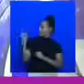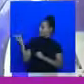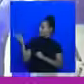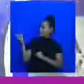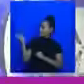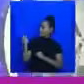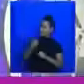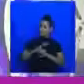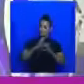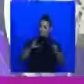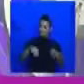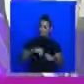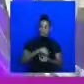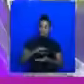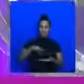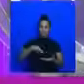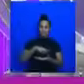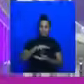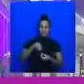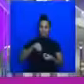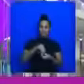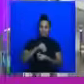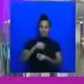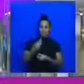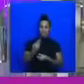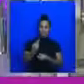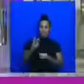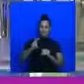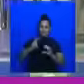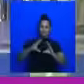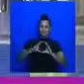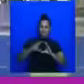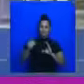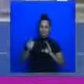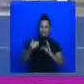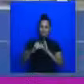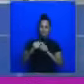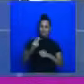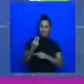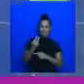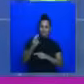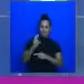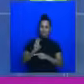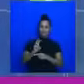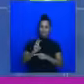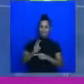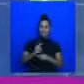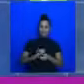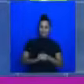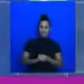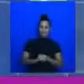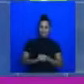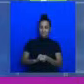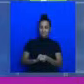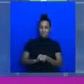Valendo! Globo carregado embaralhando. 25 bolas numeradas de 0 a 25.